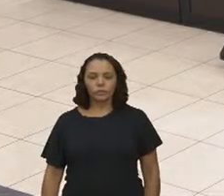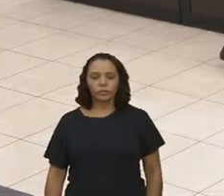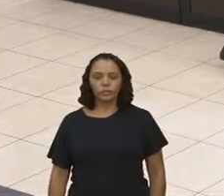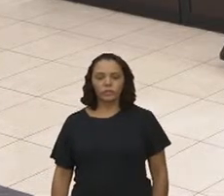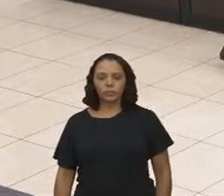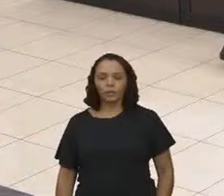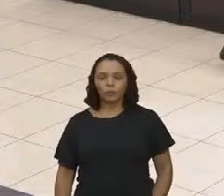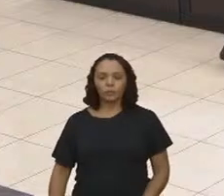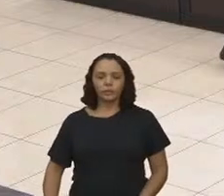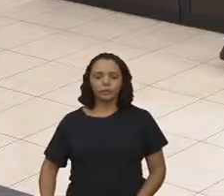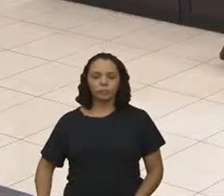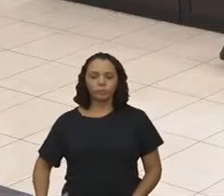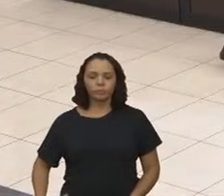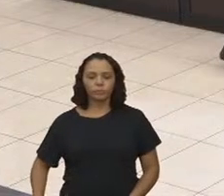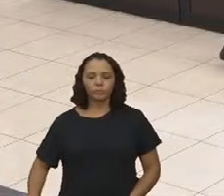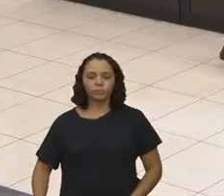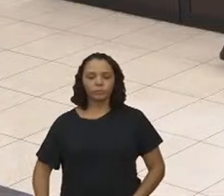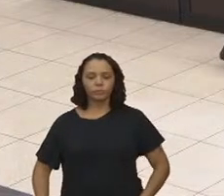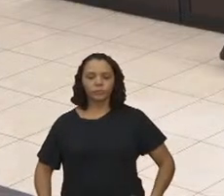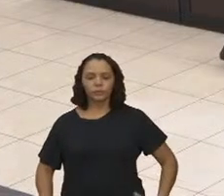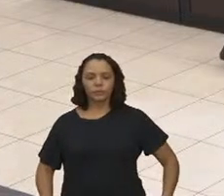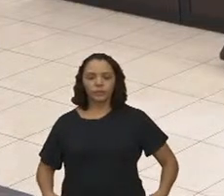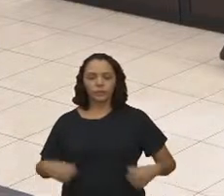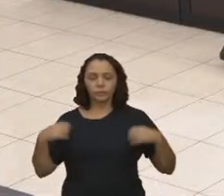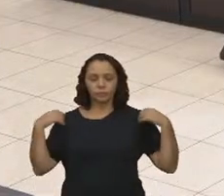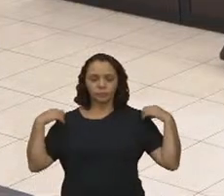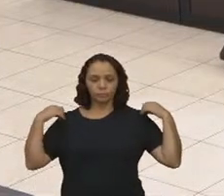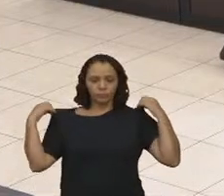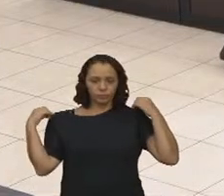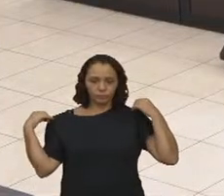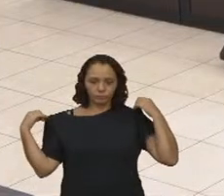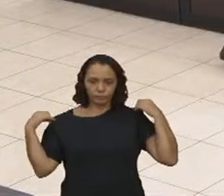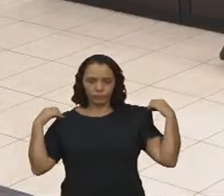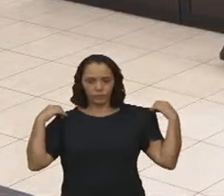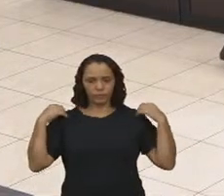Essa é a primeira votação, tá?